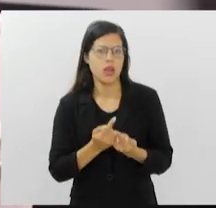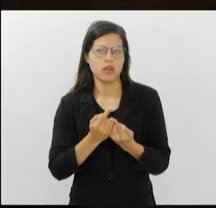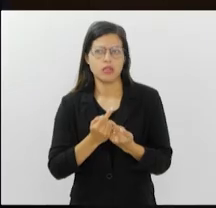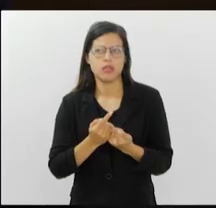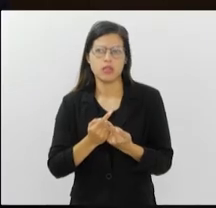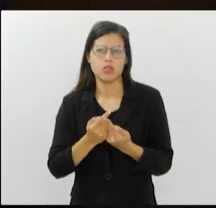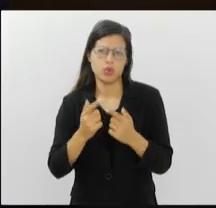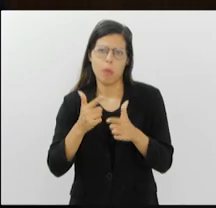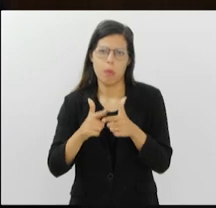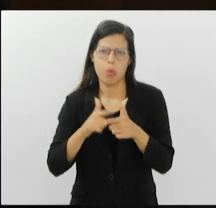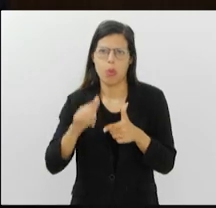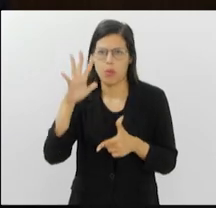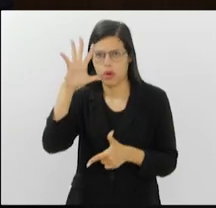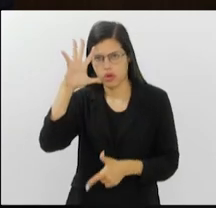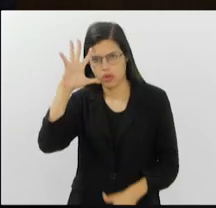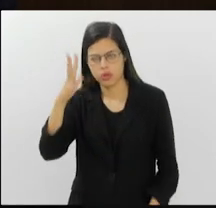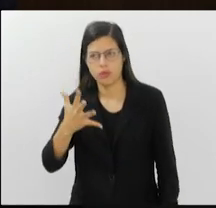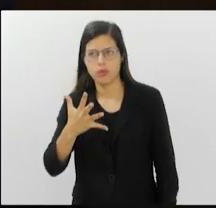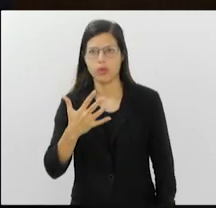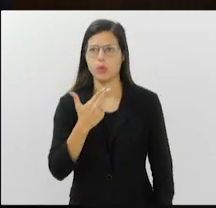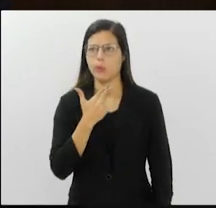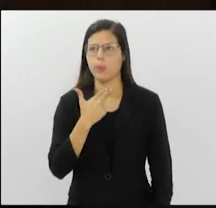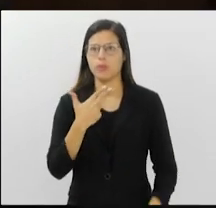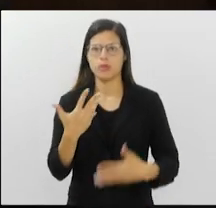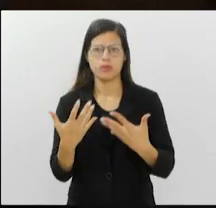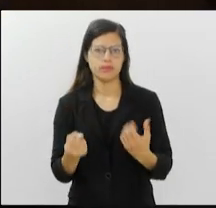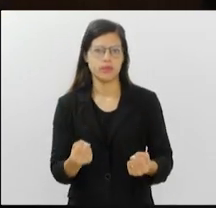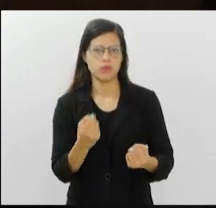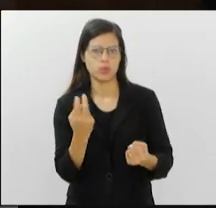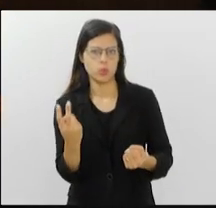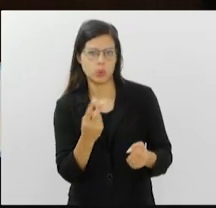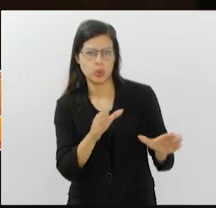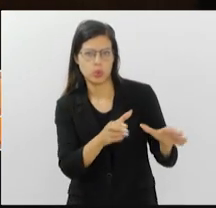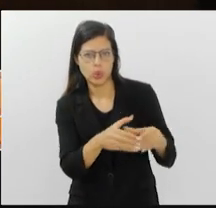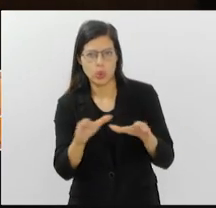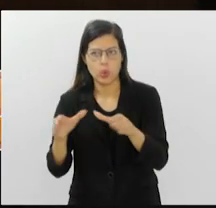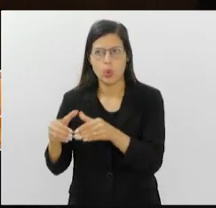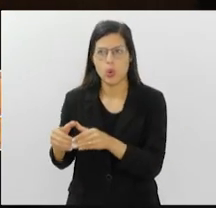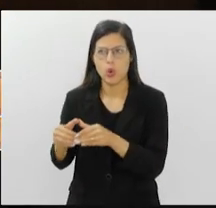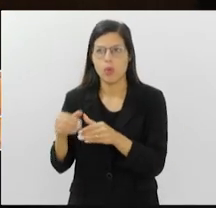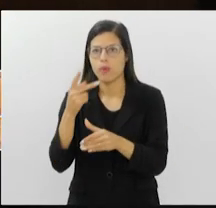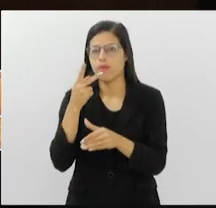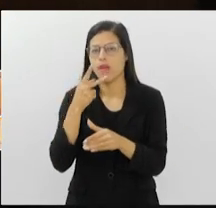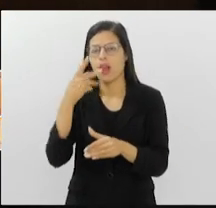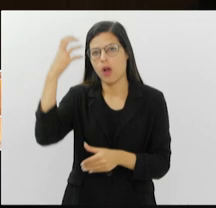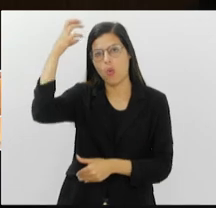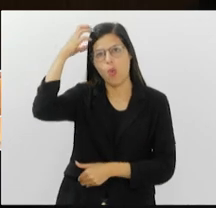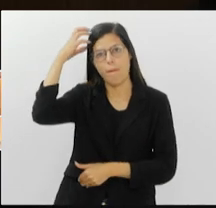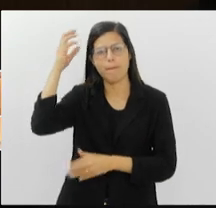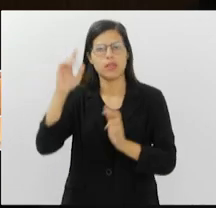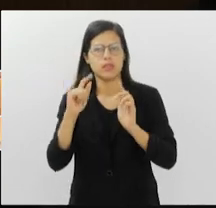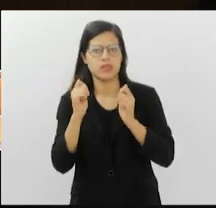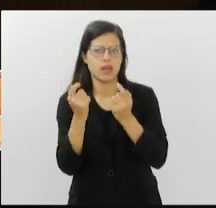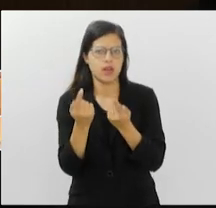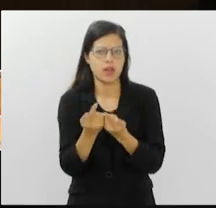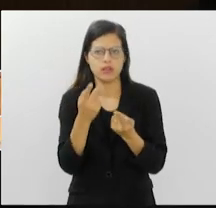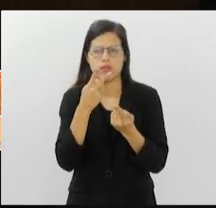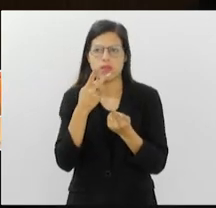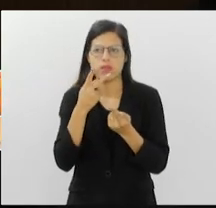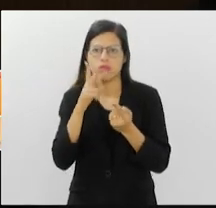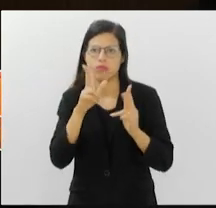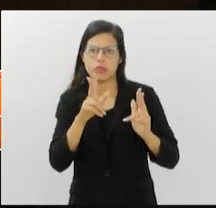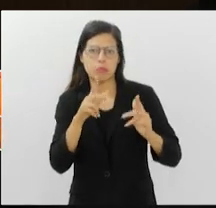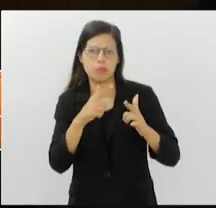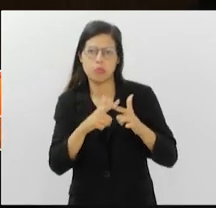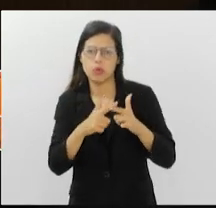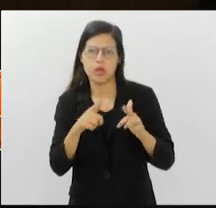resolvida. Não posso aceitar de duas corporações que cheguem aqui e botem na conta exclusivamente do Parlamento, dizendo que é uma questão de legalidade, porque se for